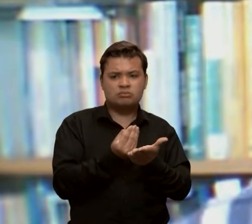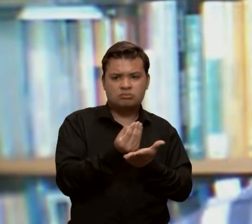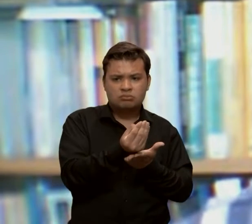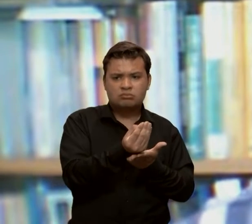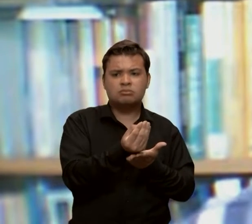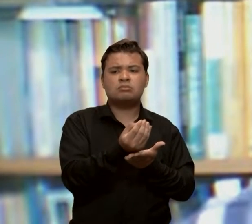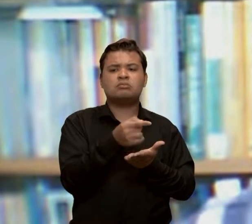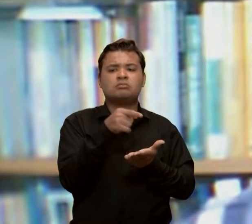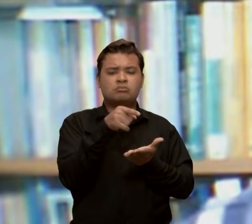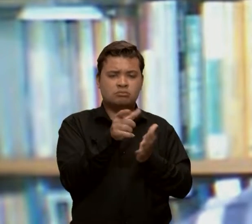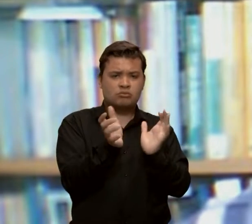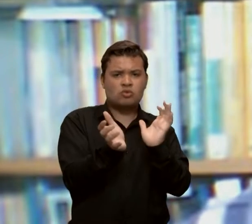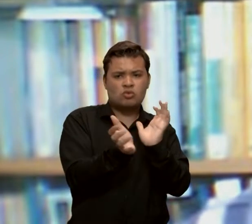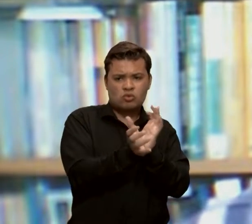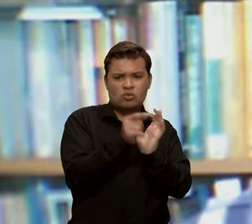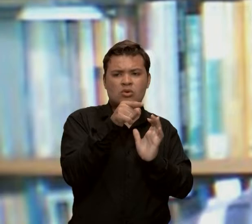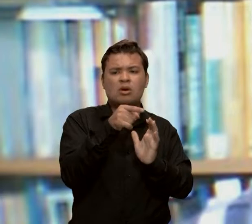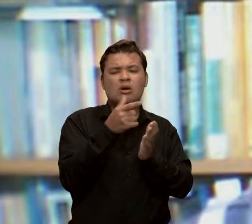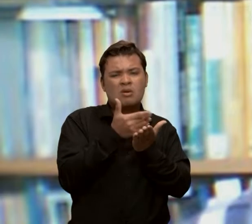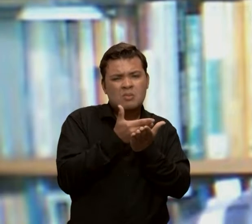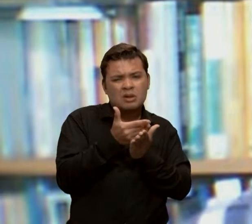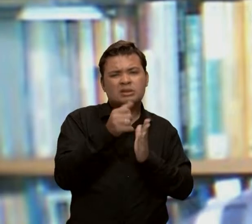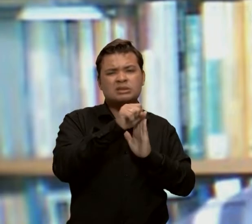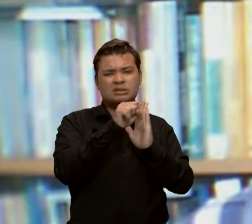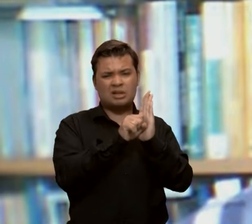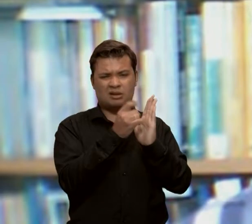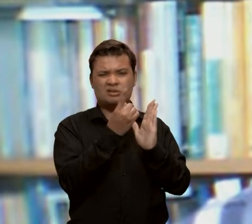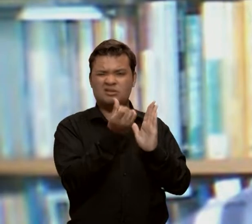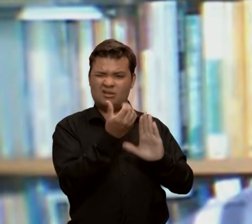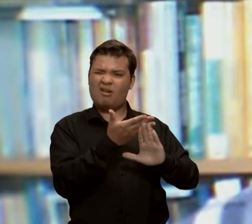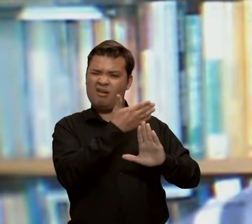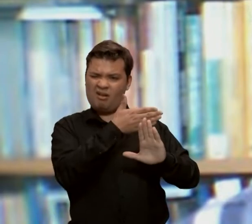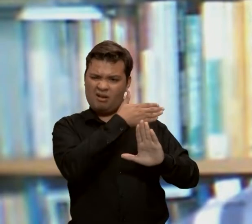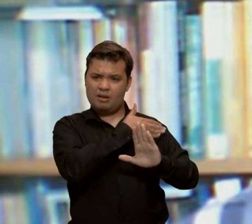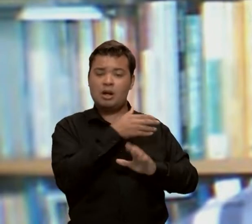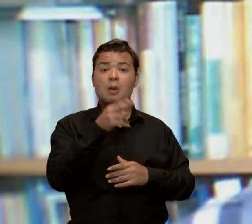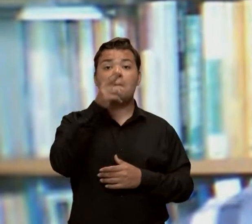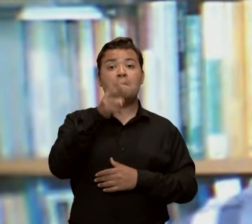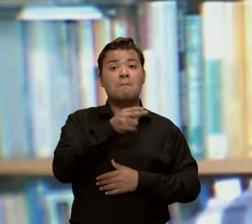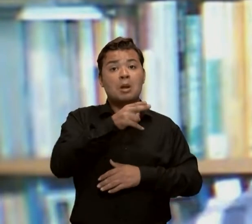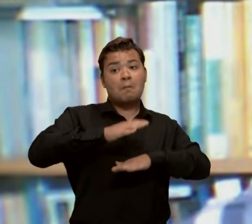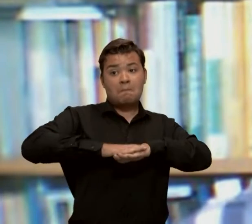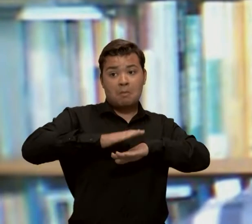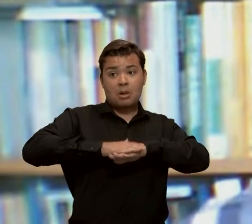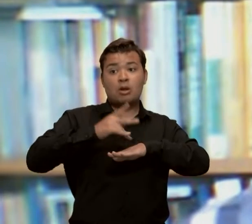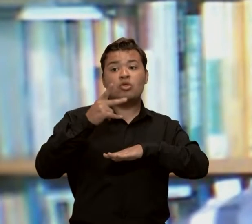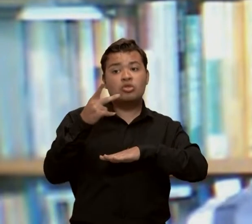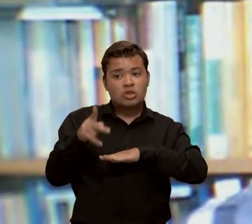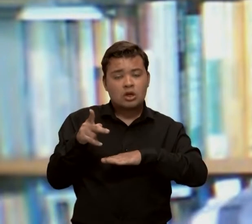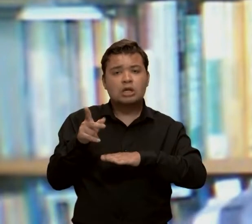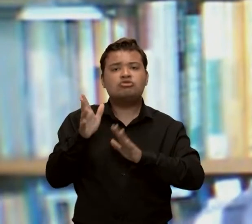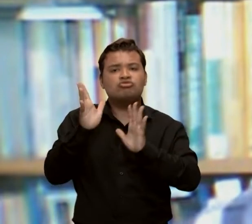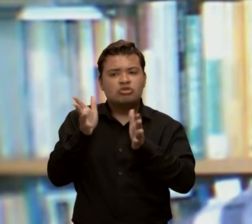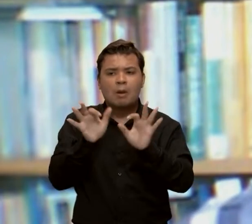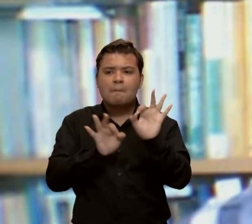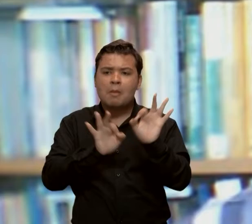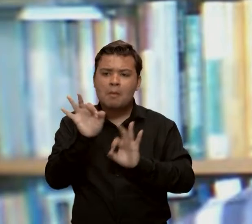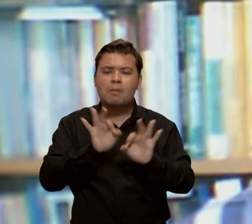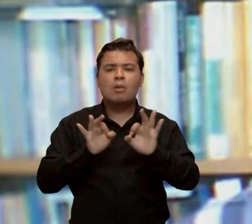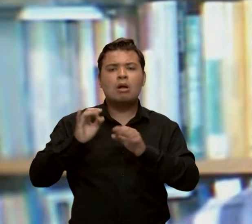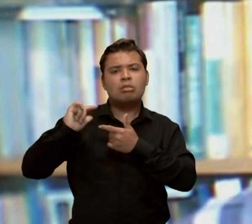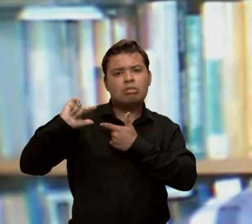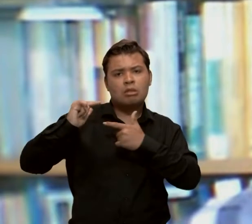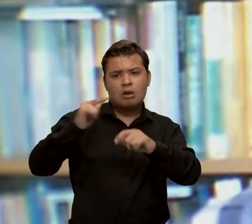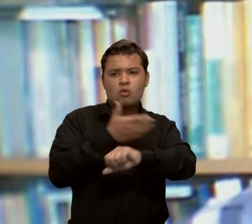dos primeiros tempos, ali ainda no século XVI. Os padres já trouxeram essa tradição dos